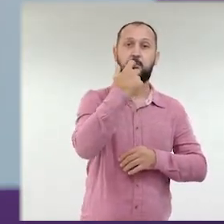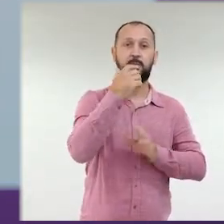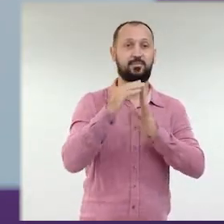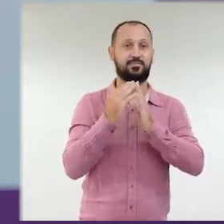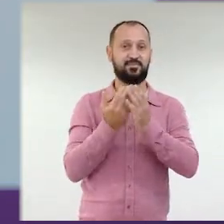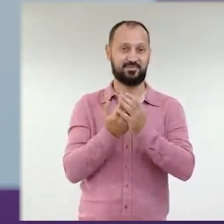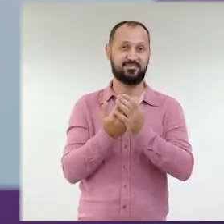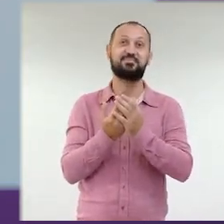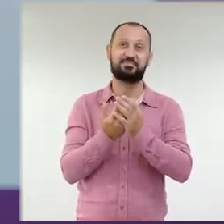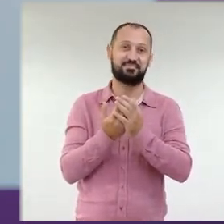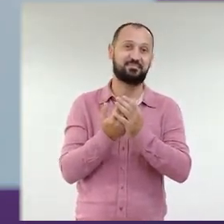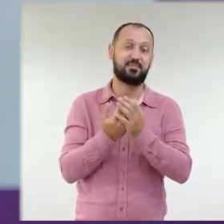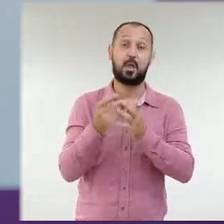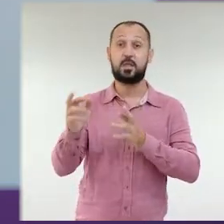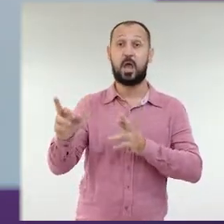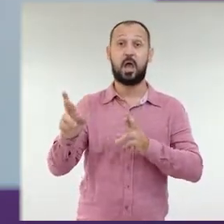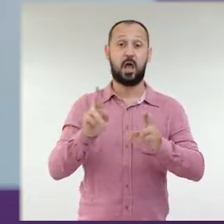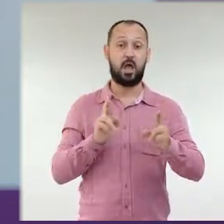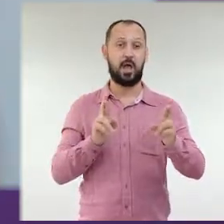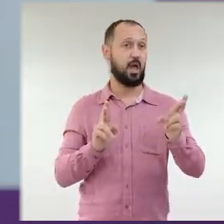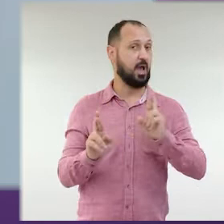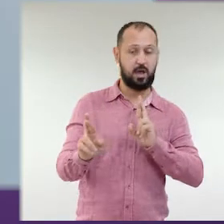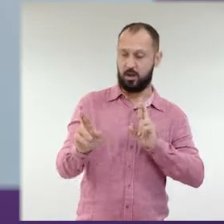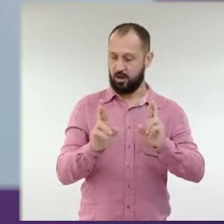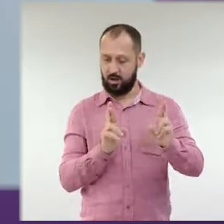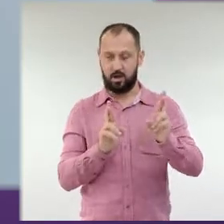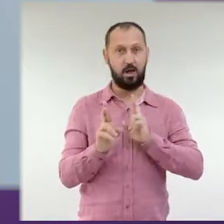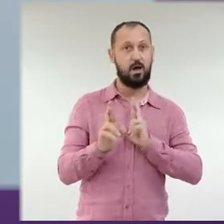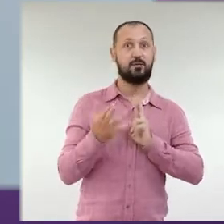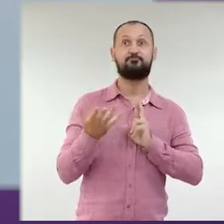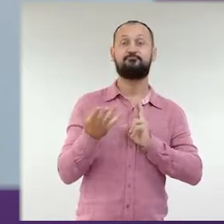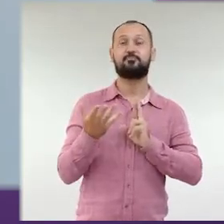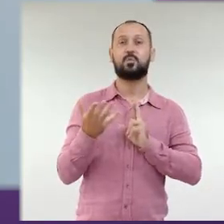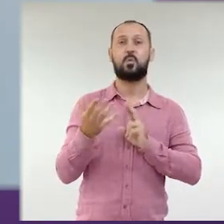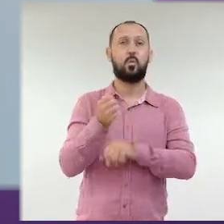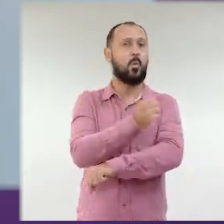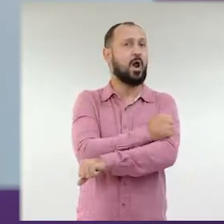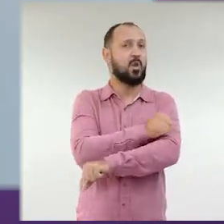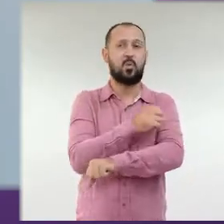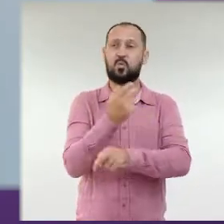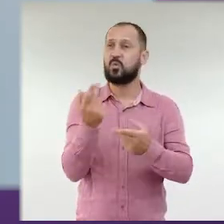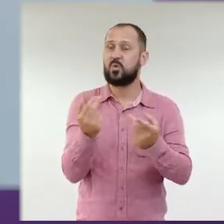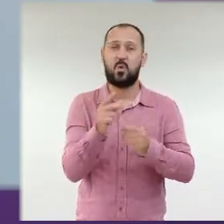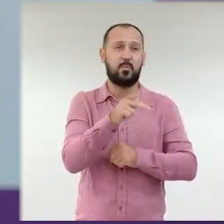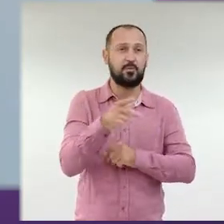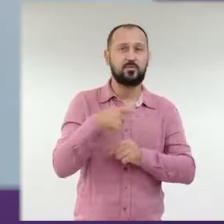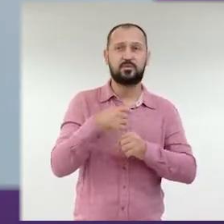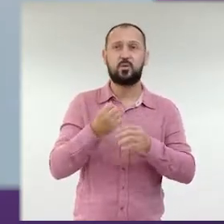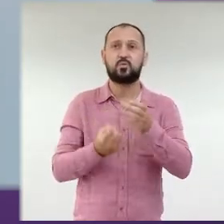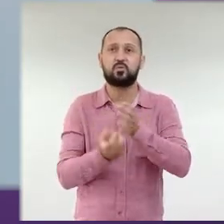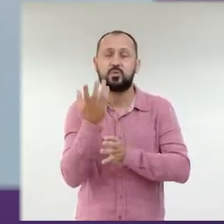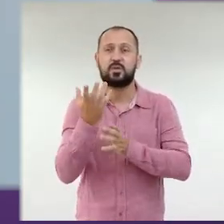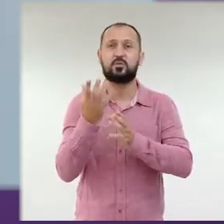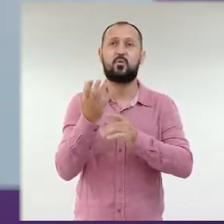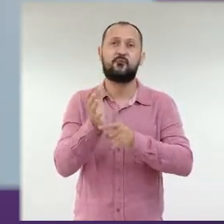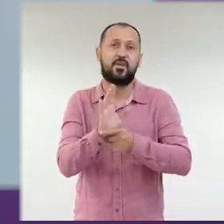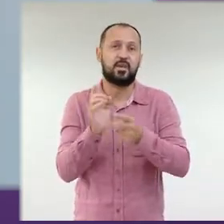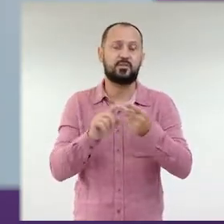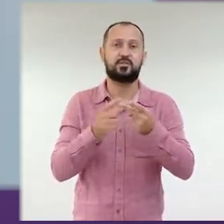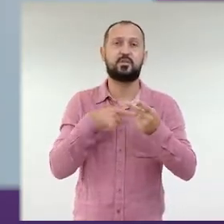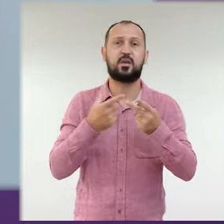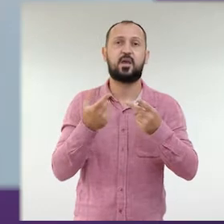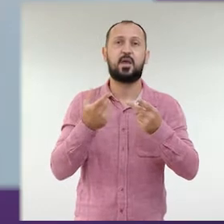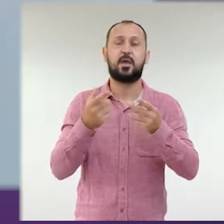escolar. Então, a devolutiva, o estudante, assim como o professor, ele teve que se reinventar. Então, são os vídeos que eles estão elaborando,